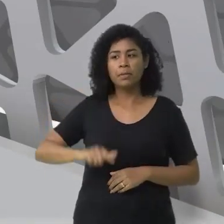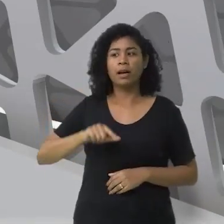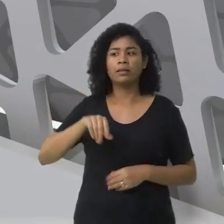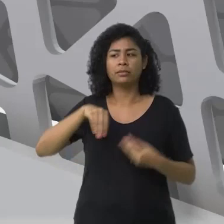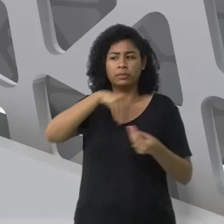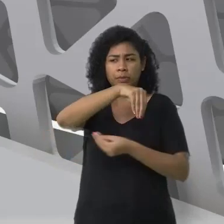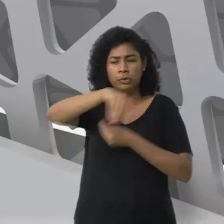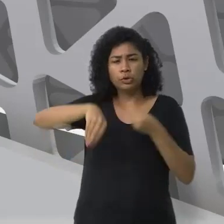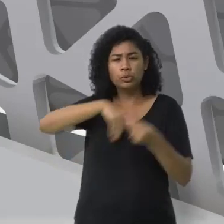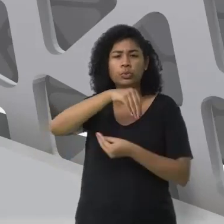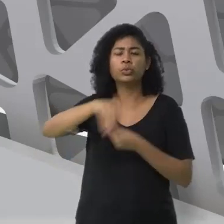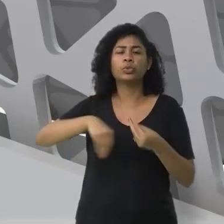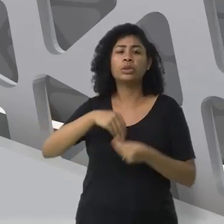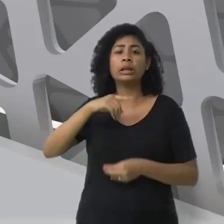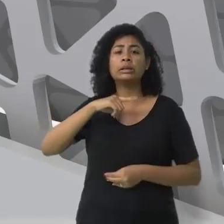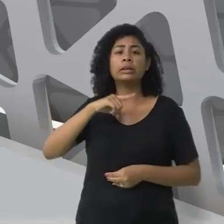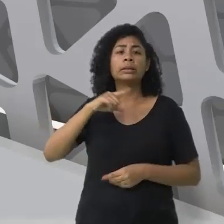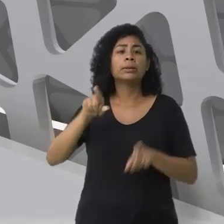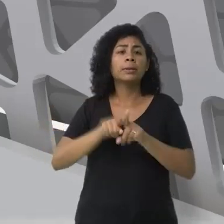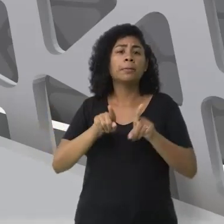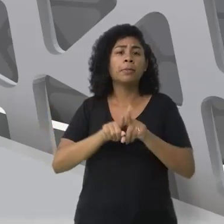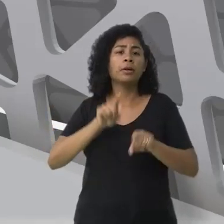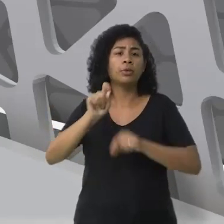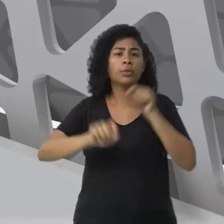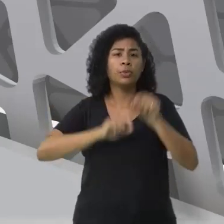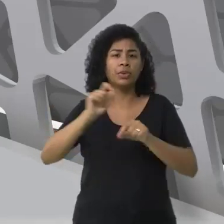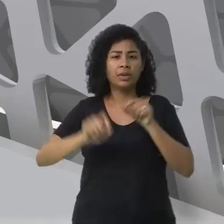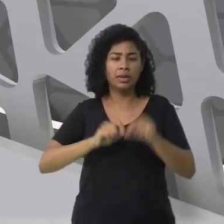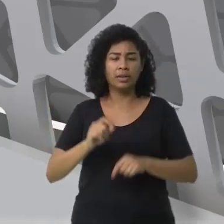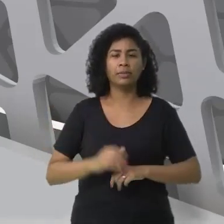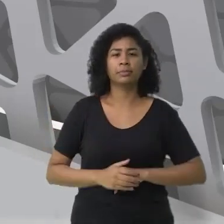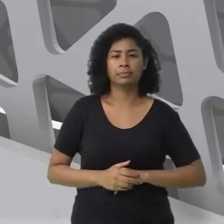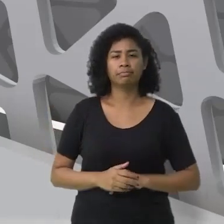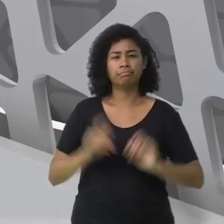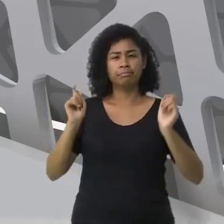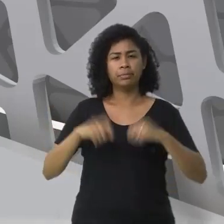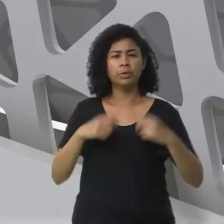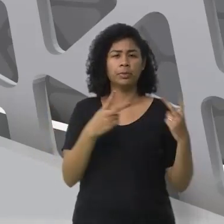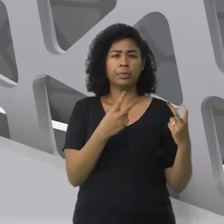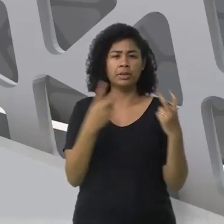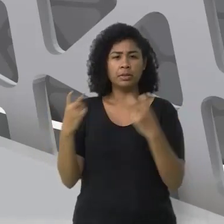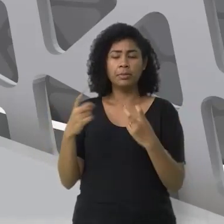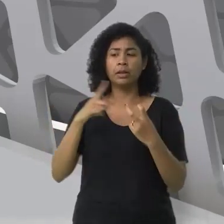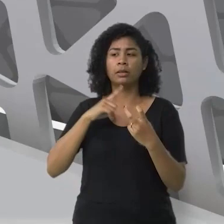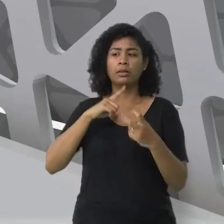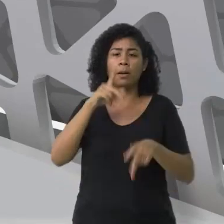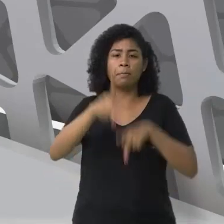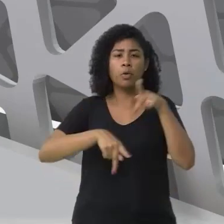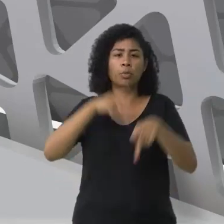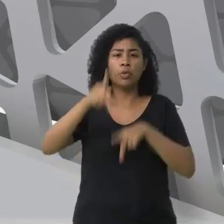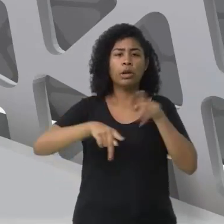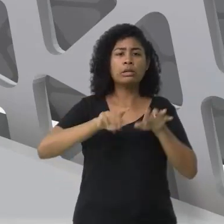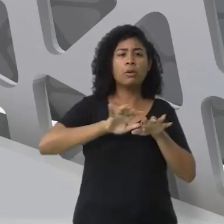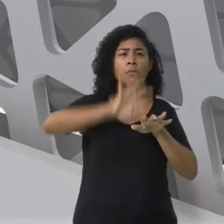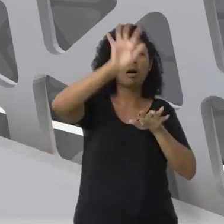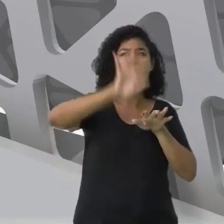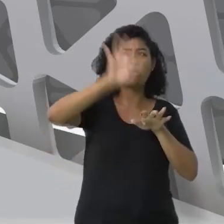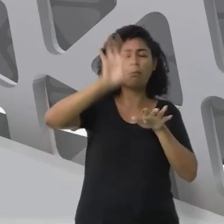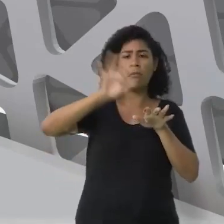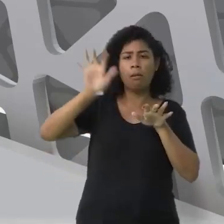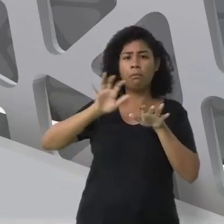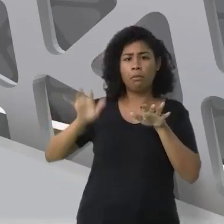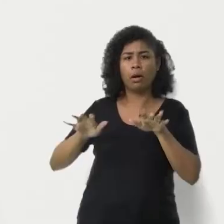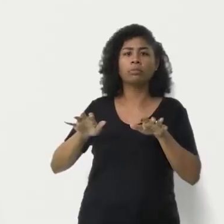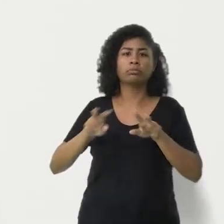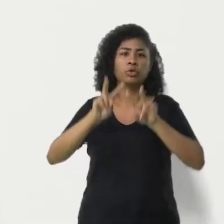grande diversidade, a gente também observa aí que vai ocorrer a distribuição da população em relação à